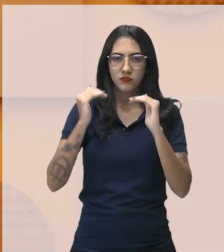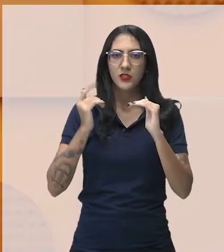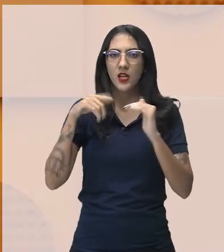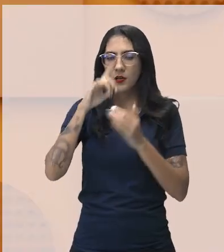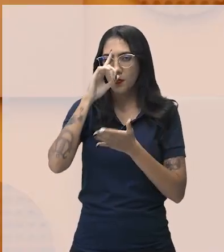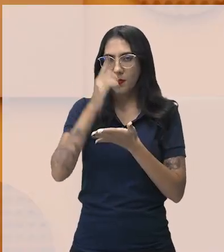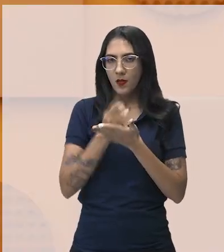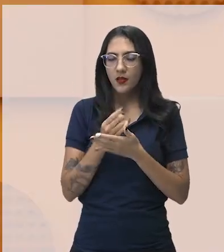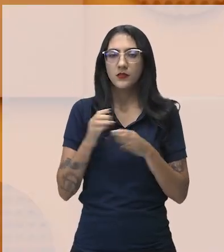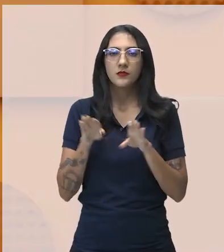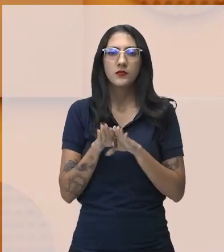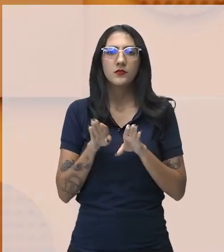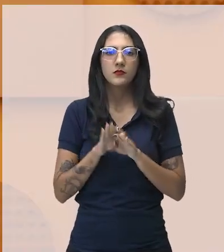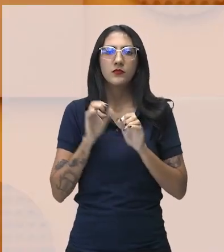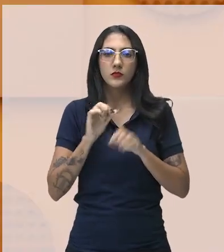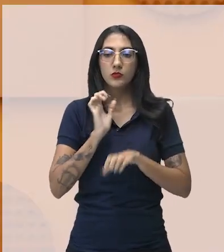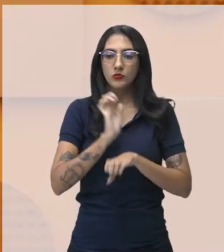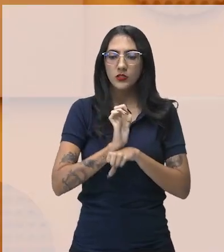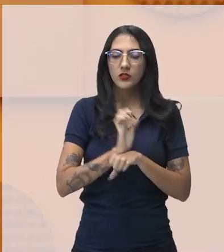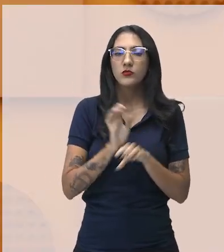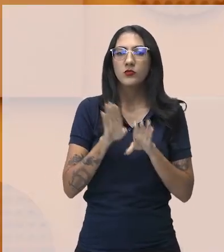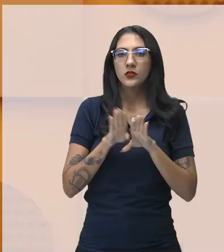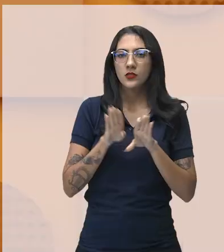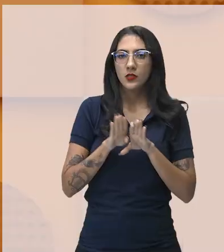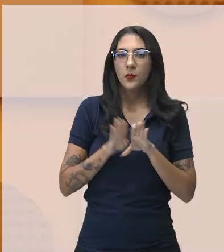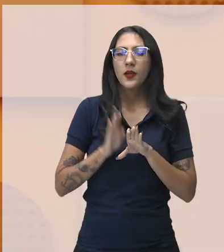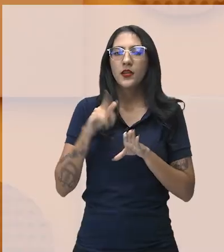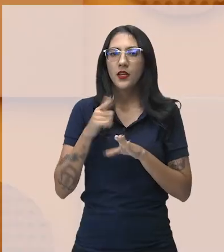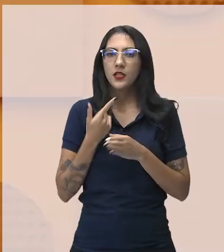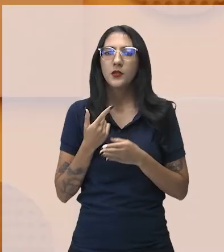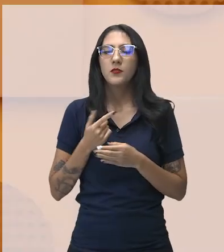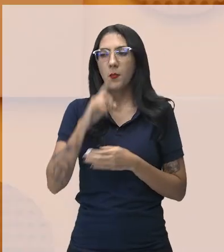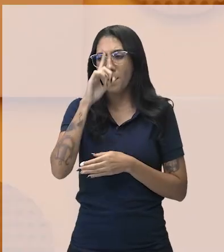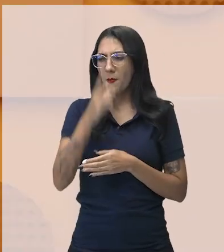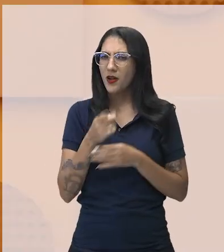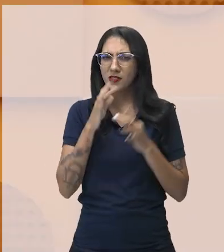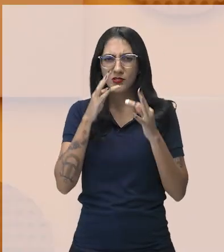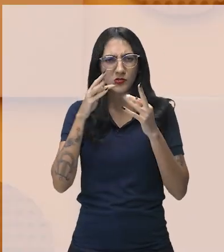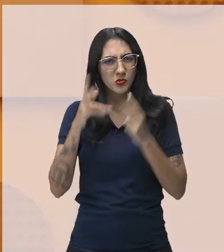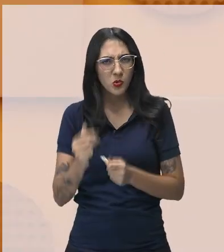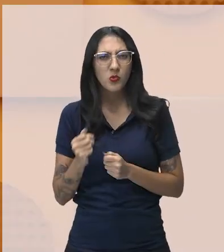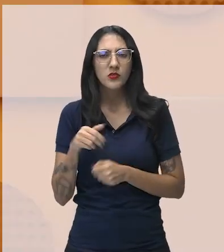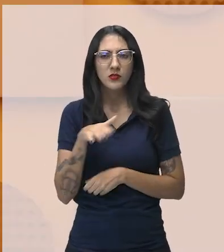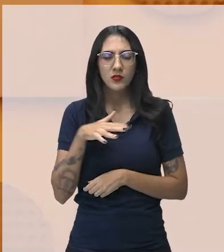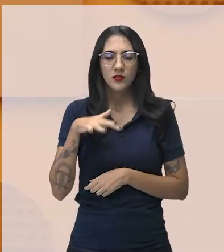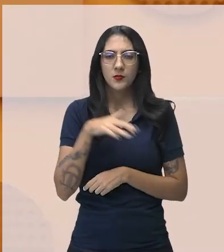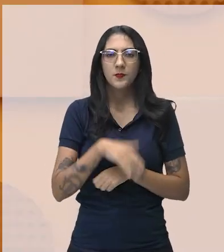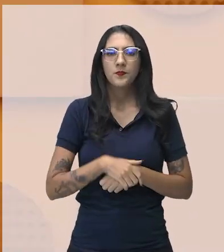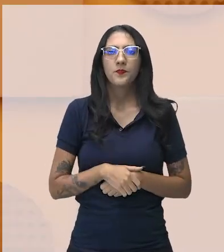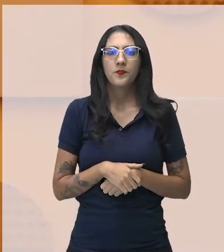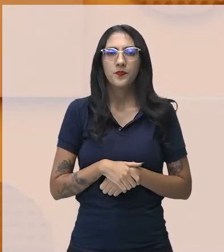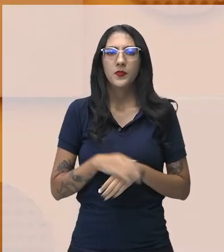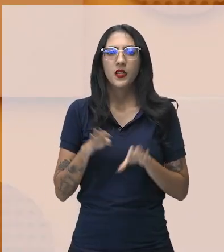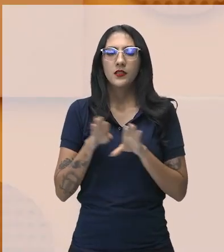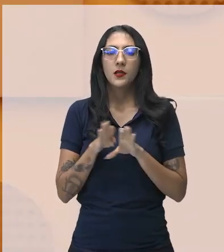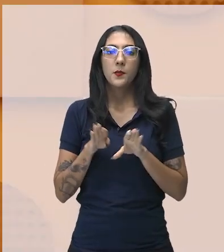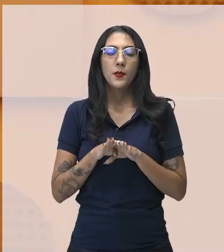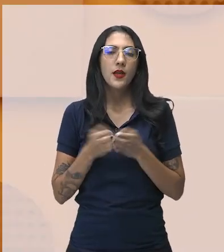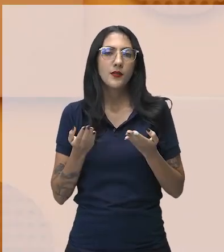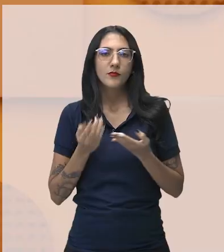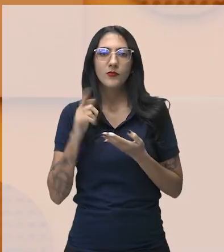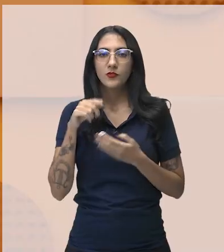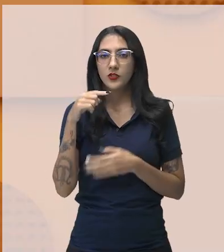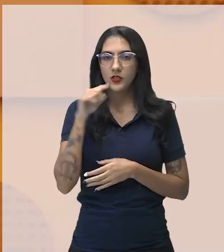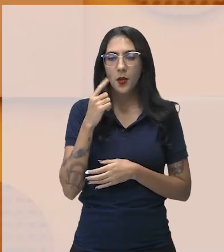de estatização, em que o Estado também ele acaba predominando, e também o processo, né, de ter